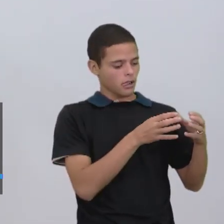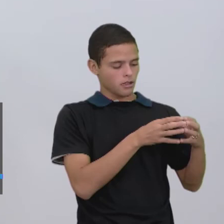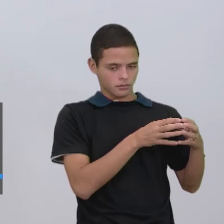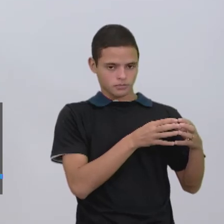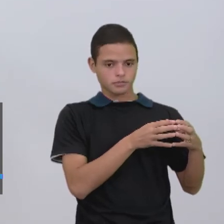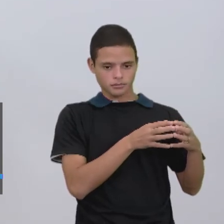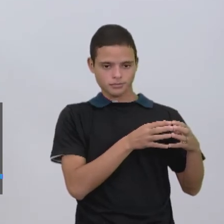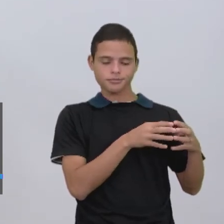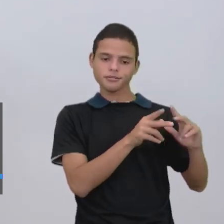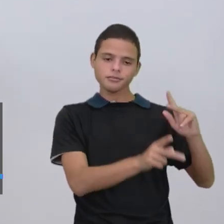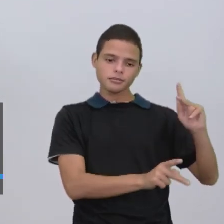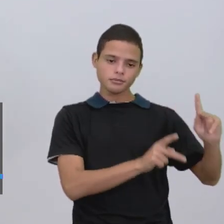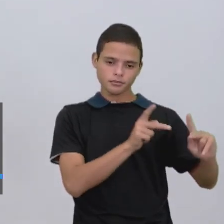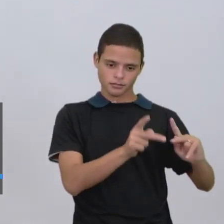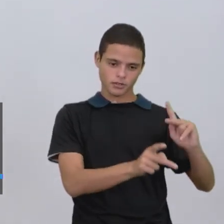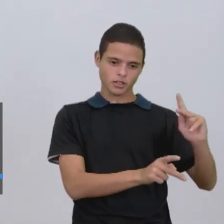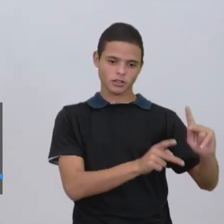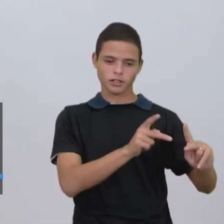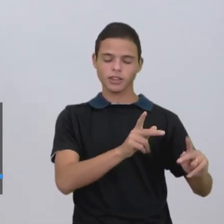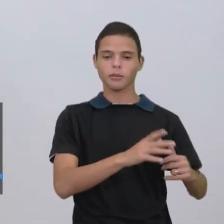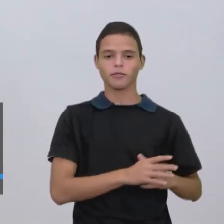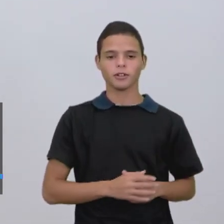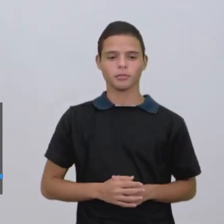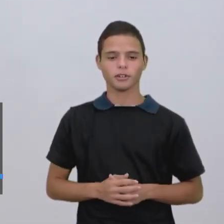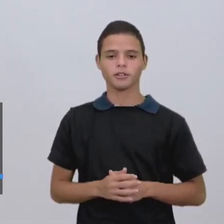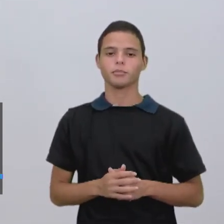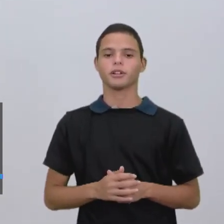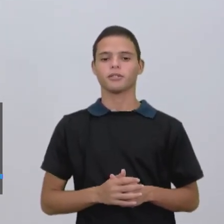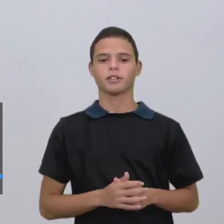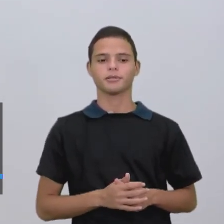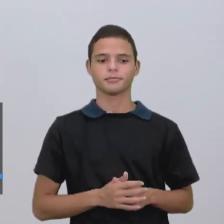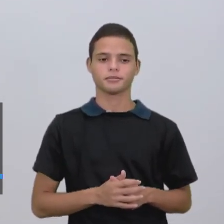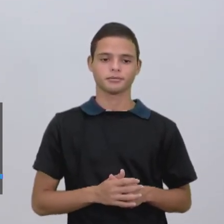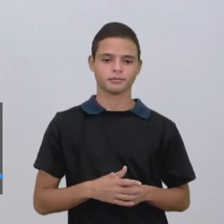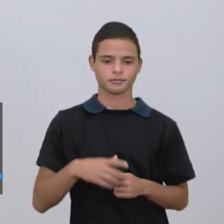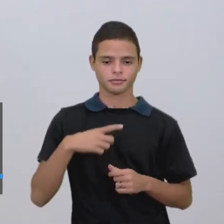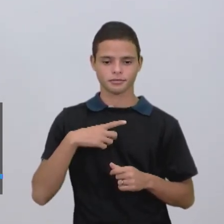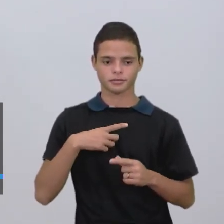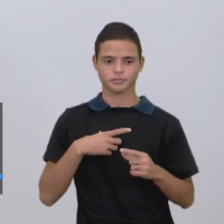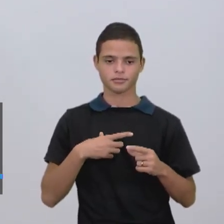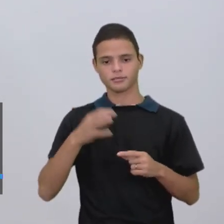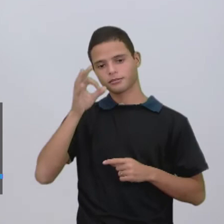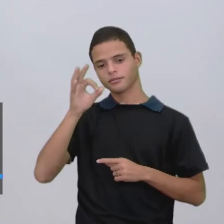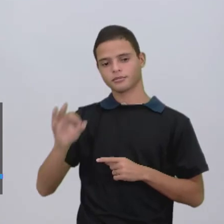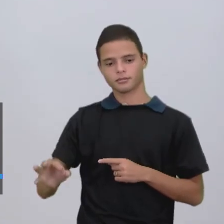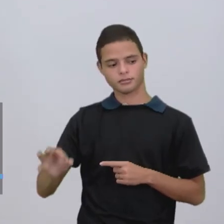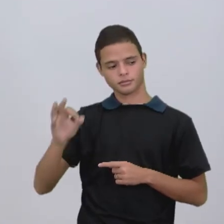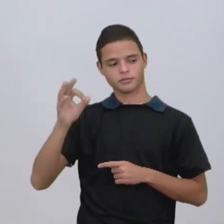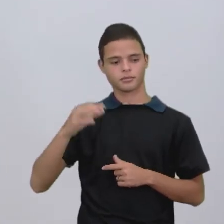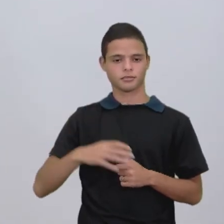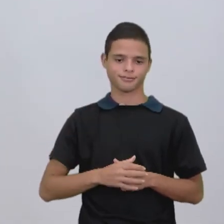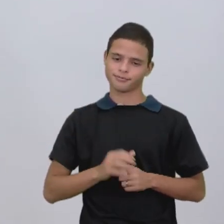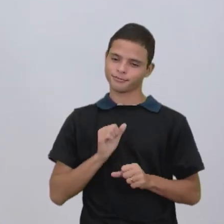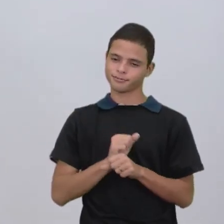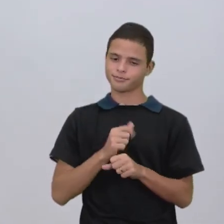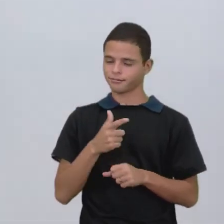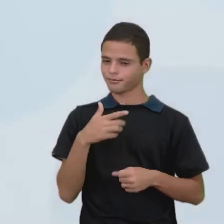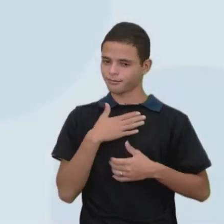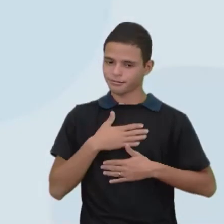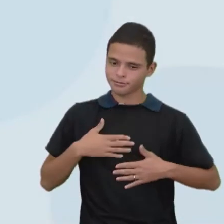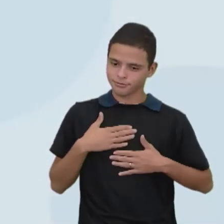Tem a sua população. Você separa em subgrupos e pega parte proporcional de cada um. Espero que você tenha gostado e